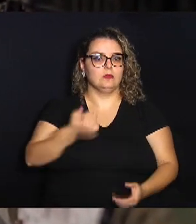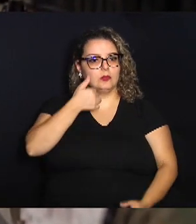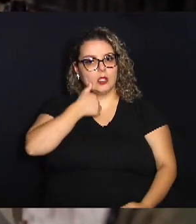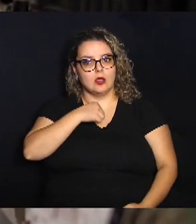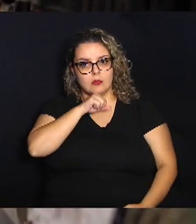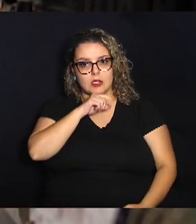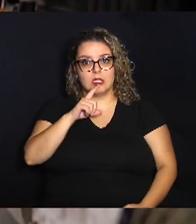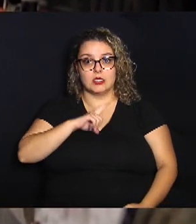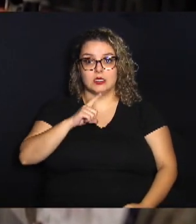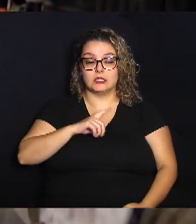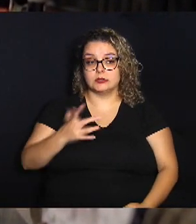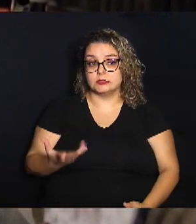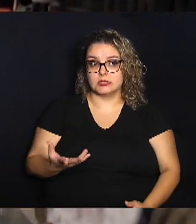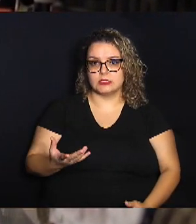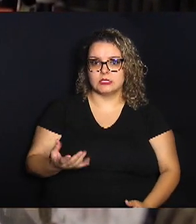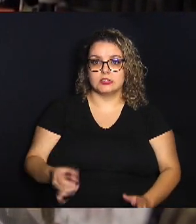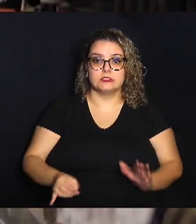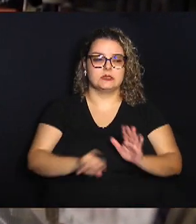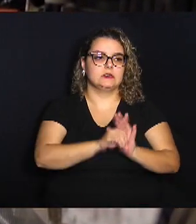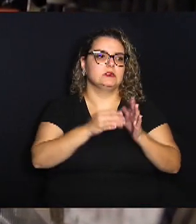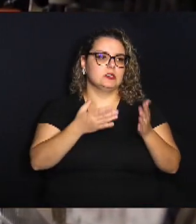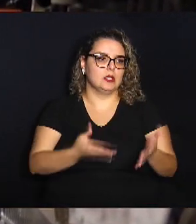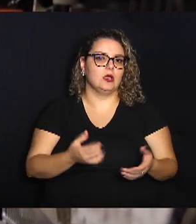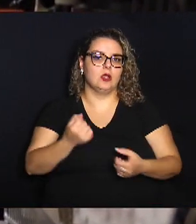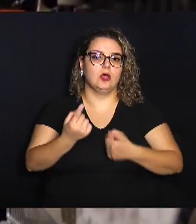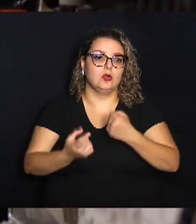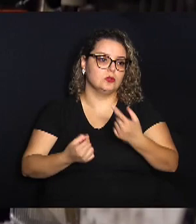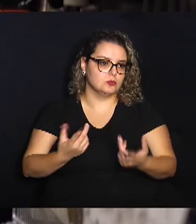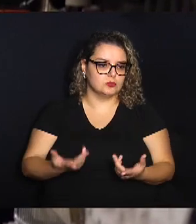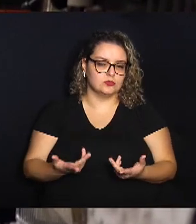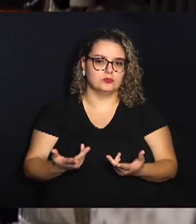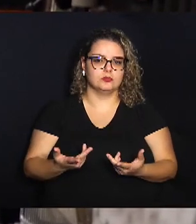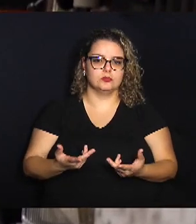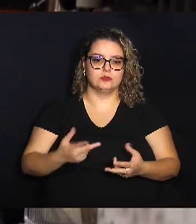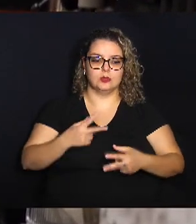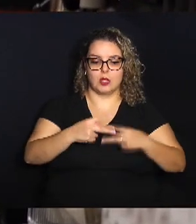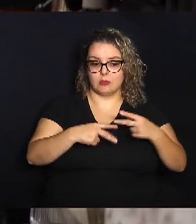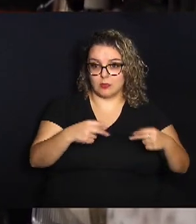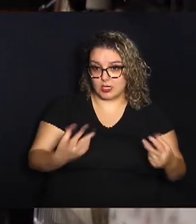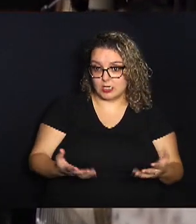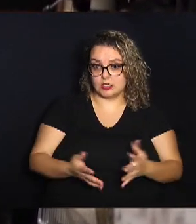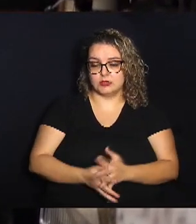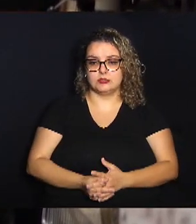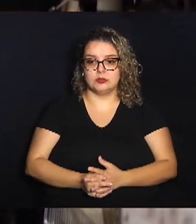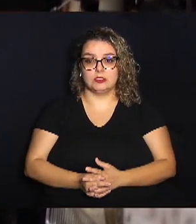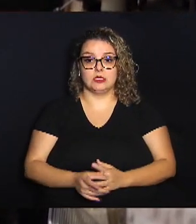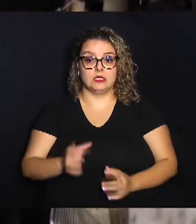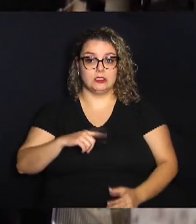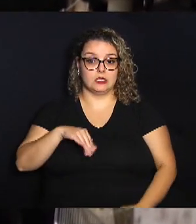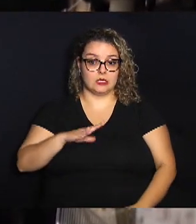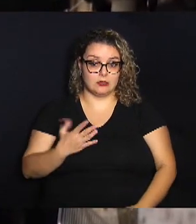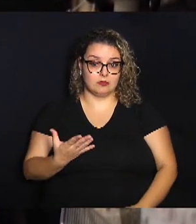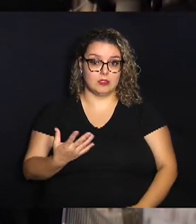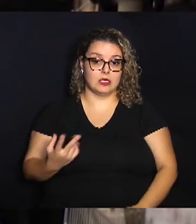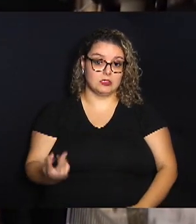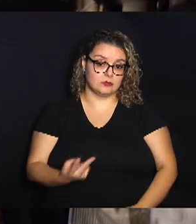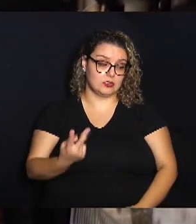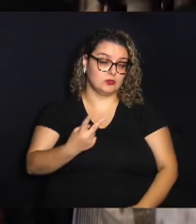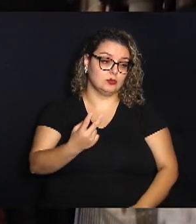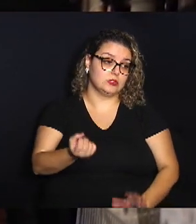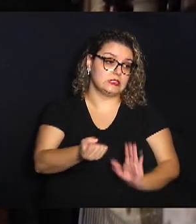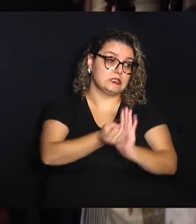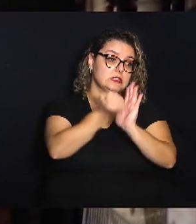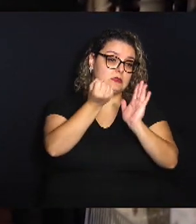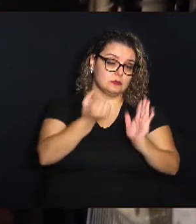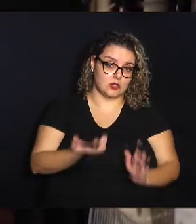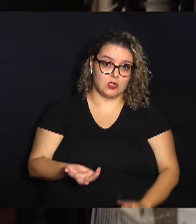tenha essa identidade, tenha às vezes alguns presentes eles têm mais valor simbólico do